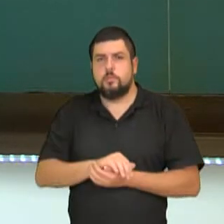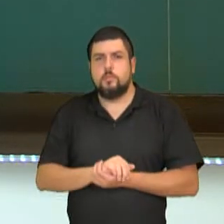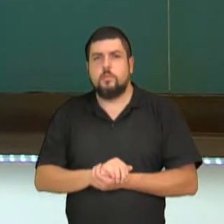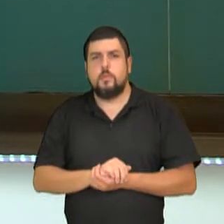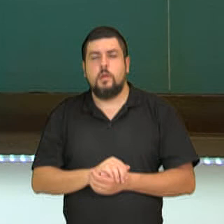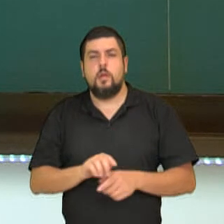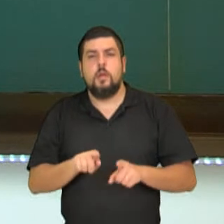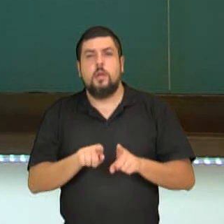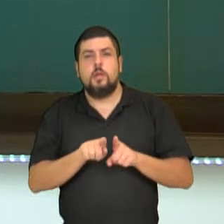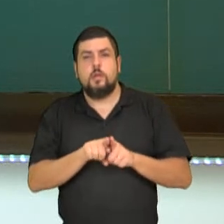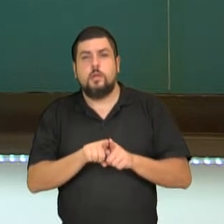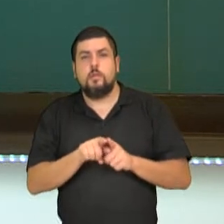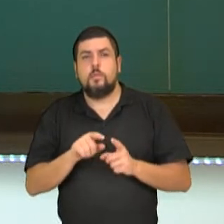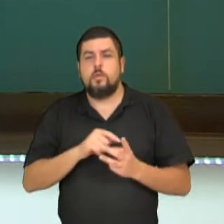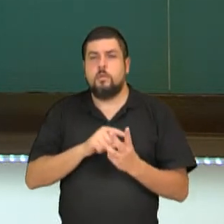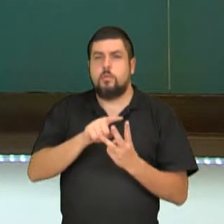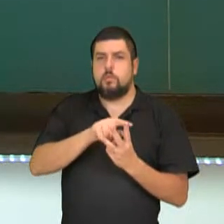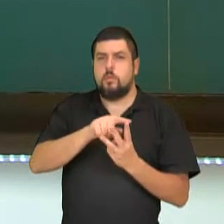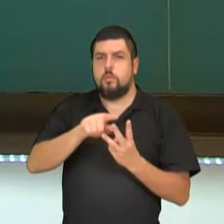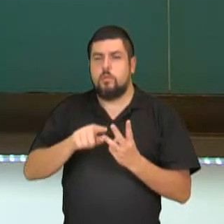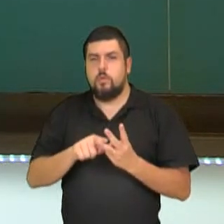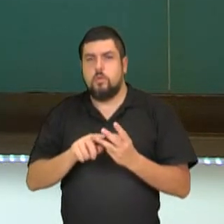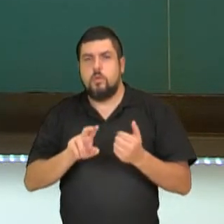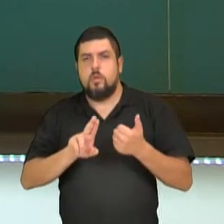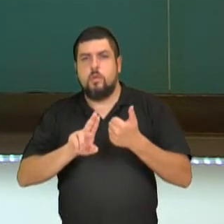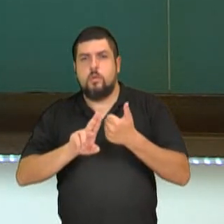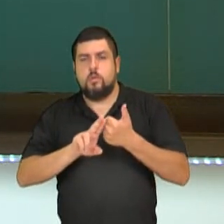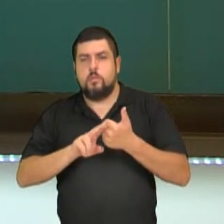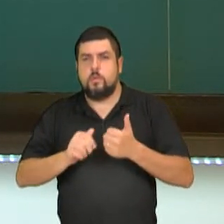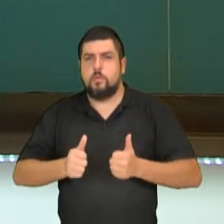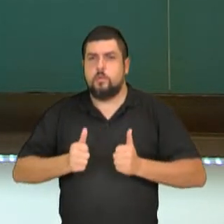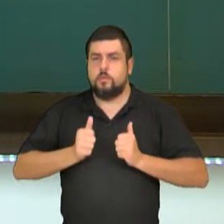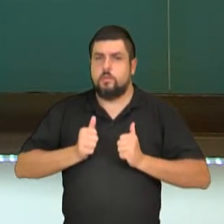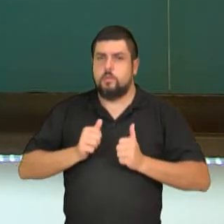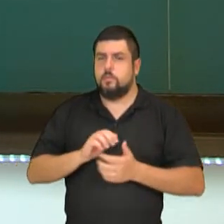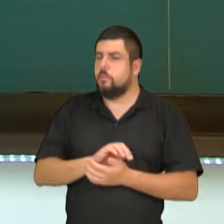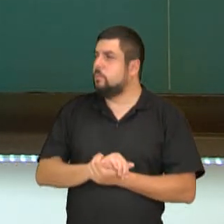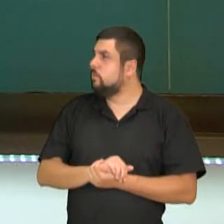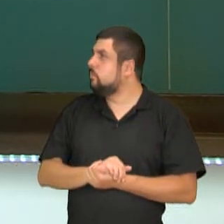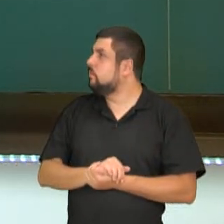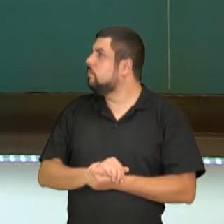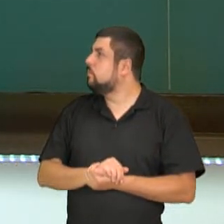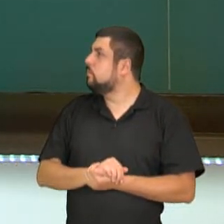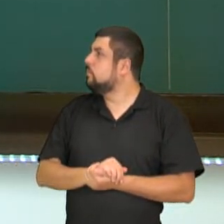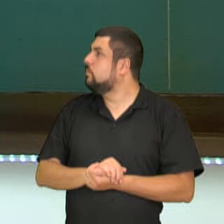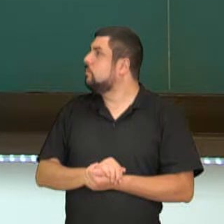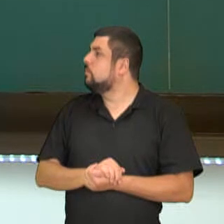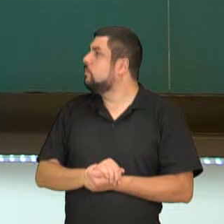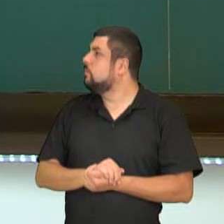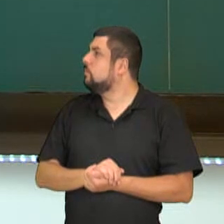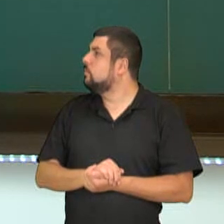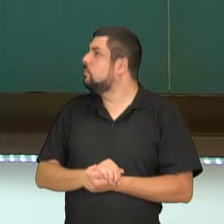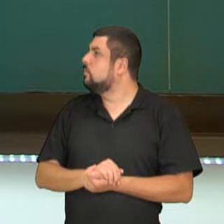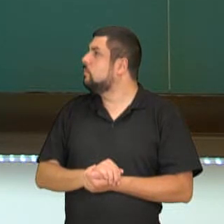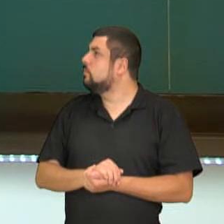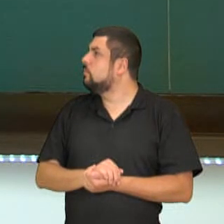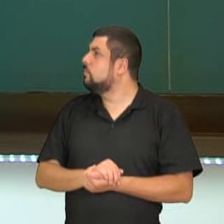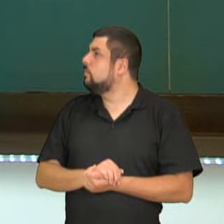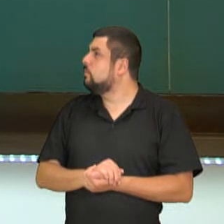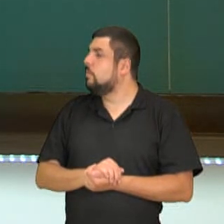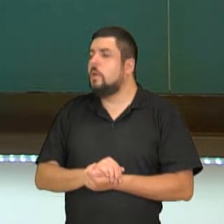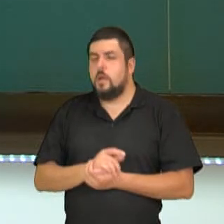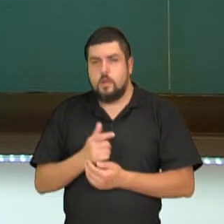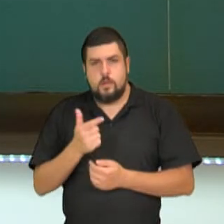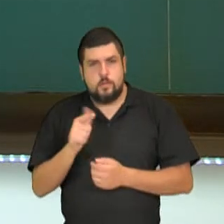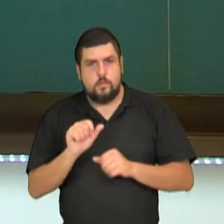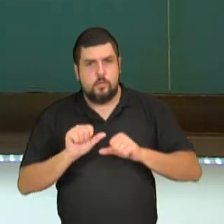3 pronomes aqui que são os demonstrativos neutros, esto, eso e aquello. São invariáveis, são usados para